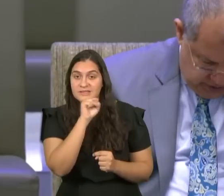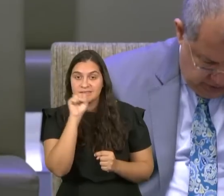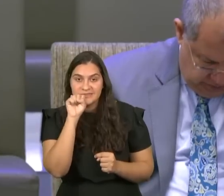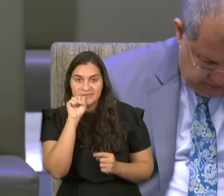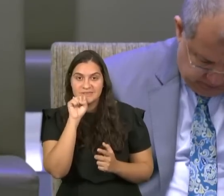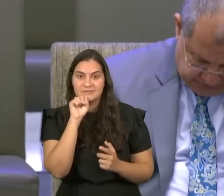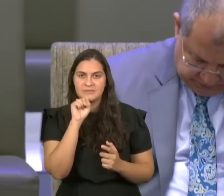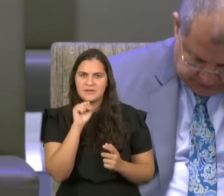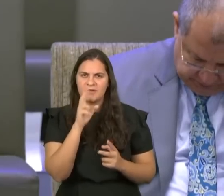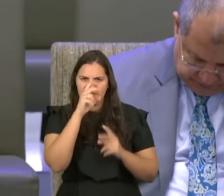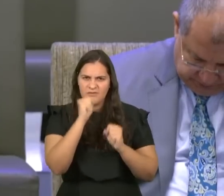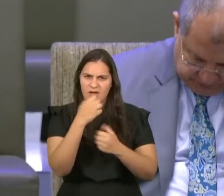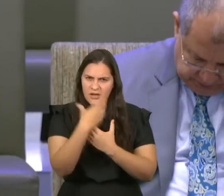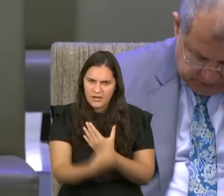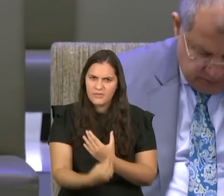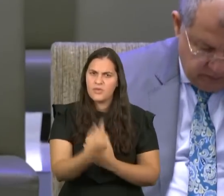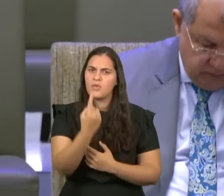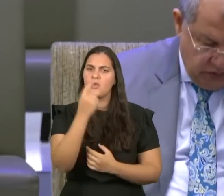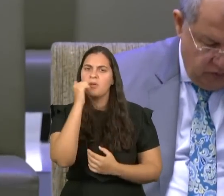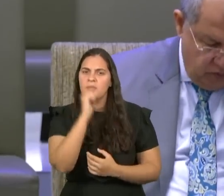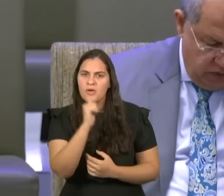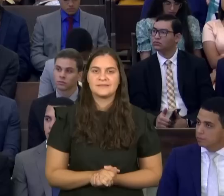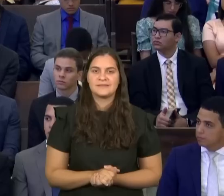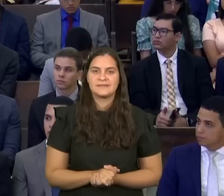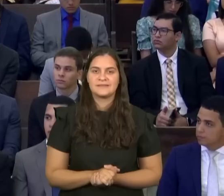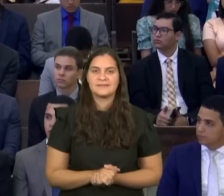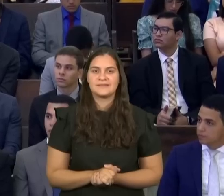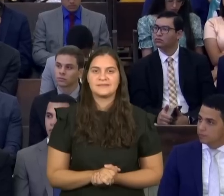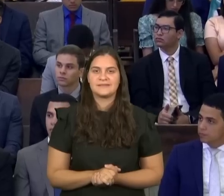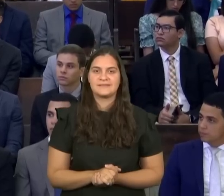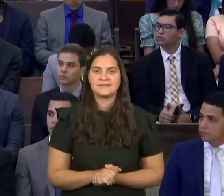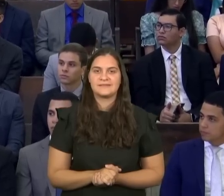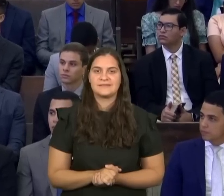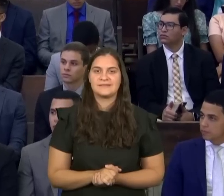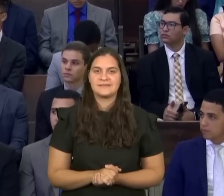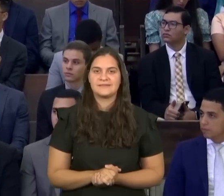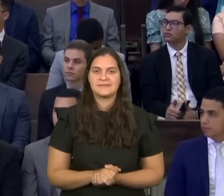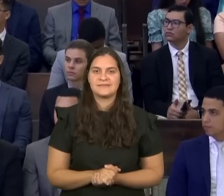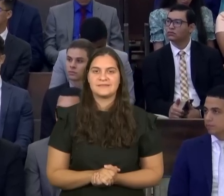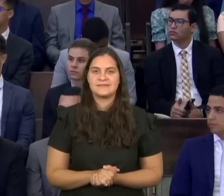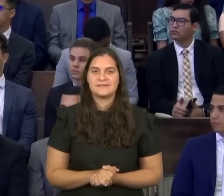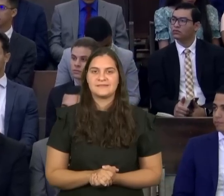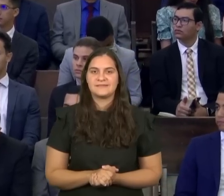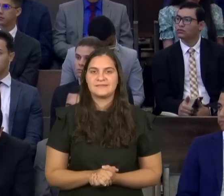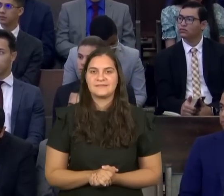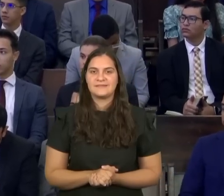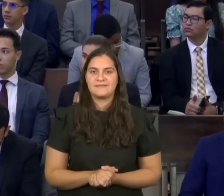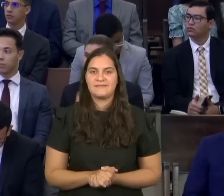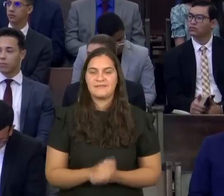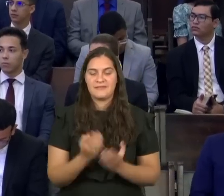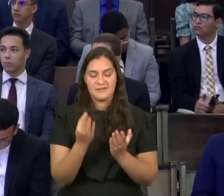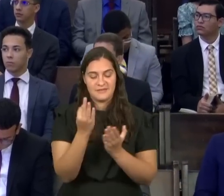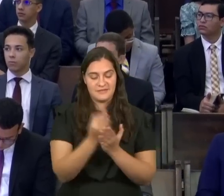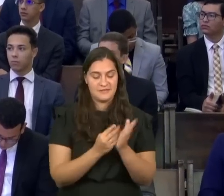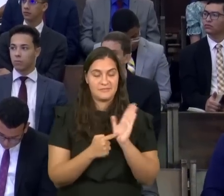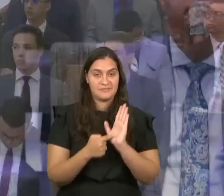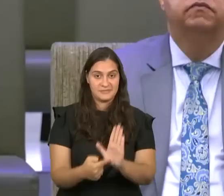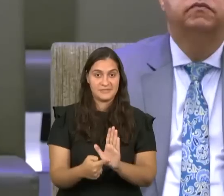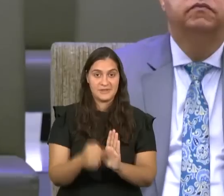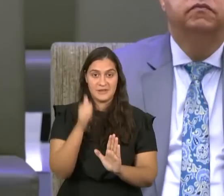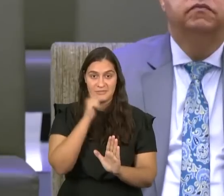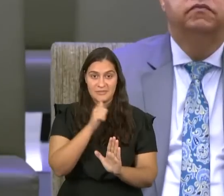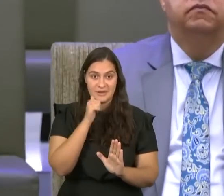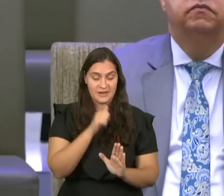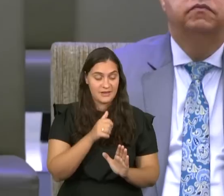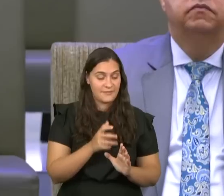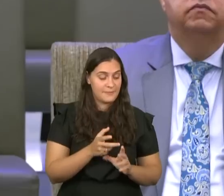diga mais forte uma mulher samaritana o texto diz que ela veio tirar água e Jesus lhe disse